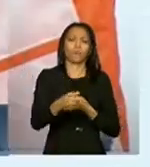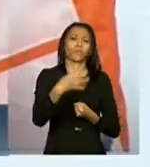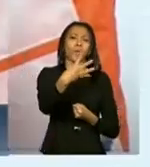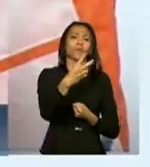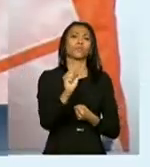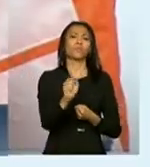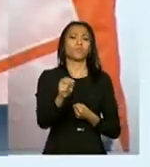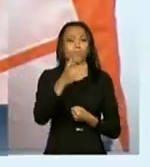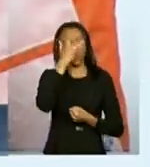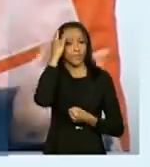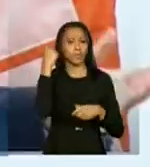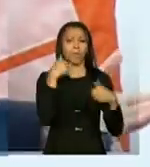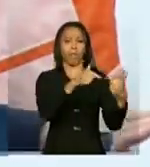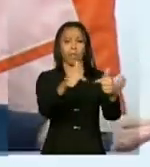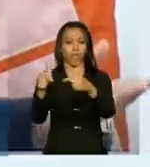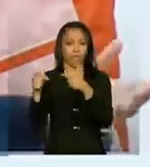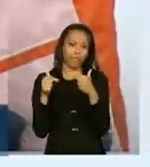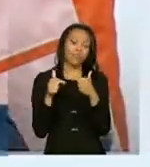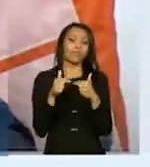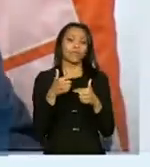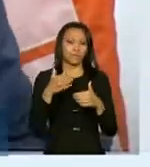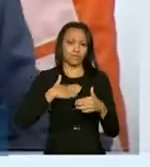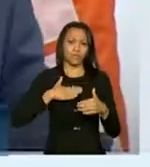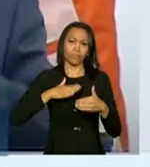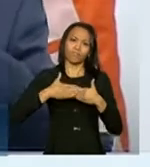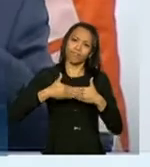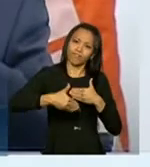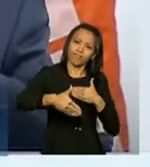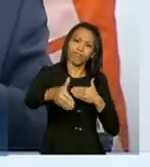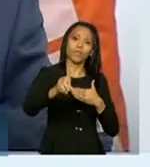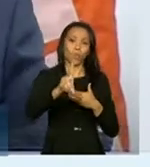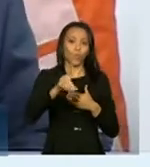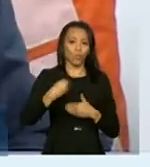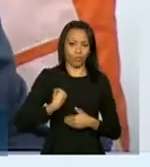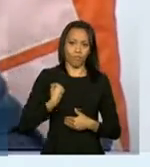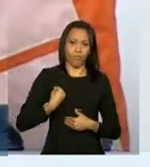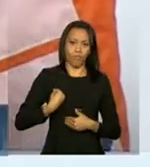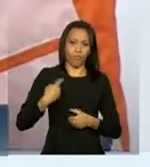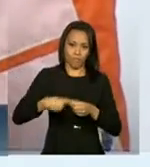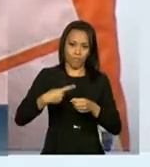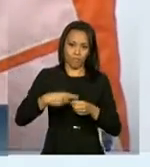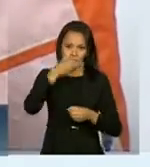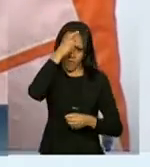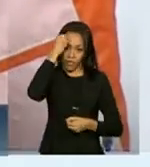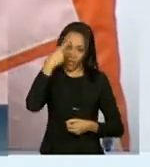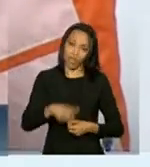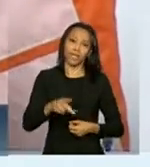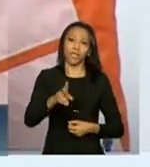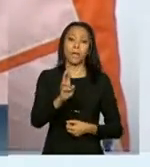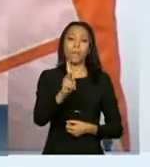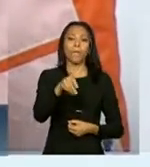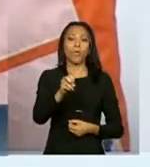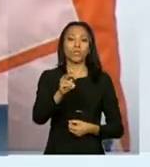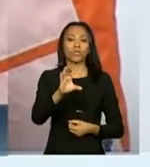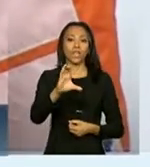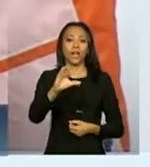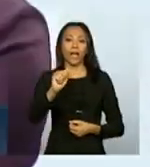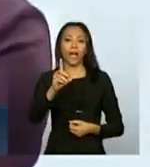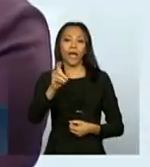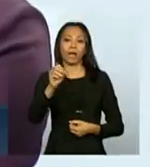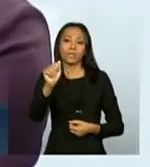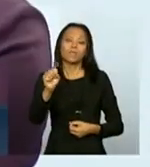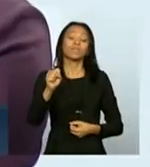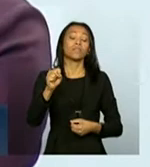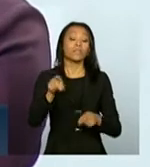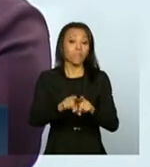mil empregados também. Daqui a alguns dias estaremos, está aqui o prefeito Poços de Caldas, em Poços de Caldas, para o lançamento da pedra fundamental da